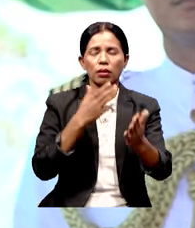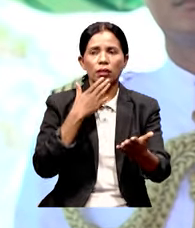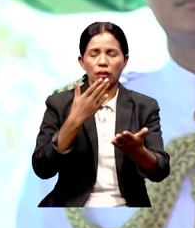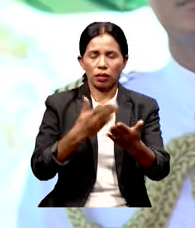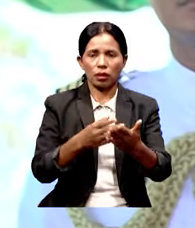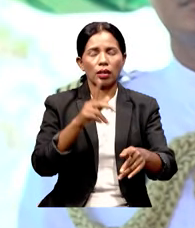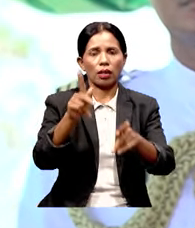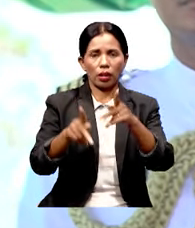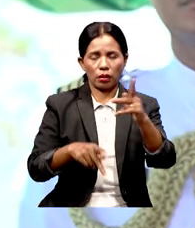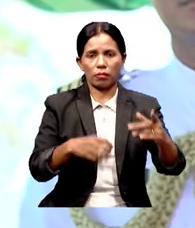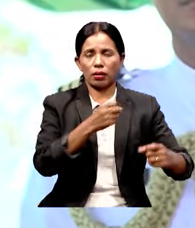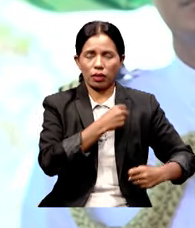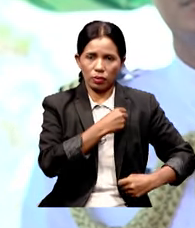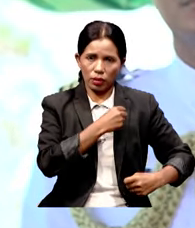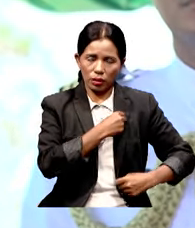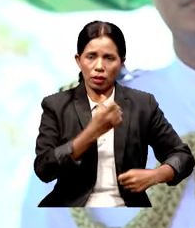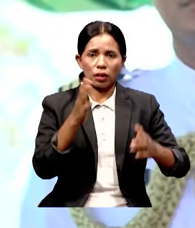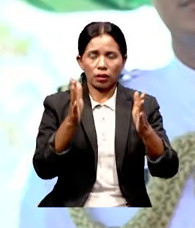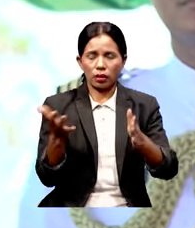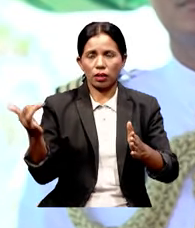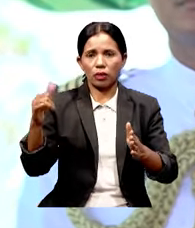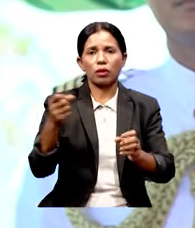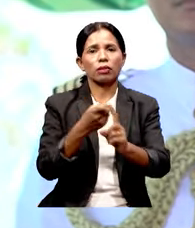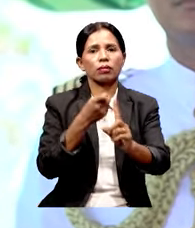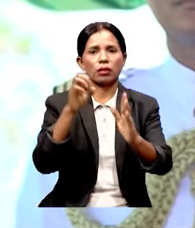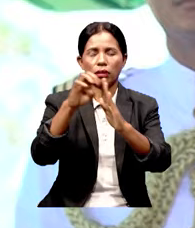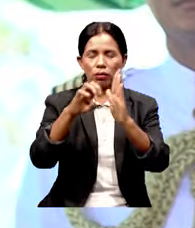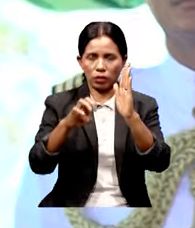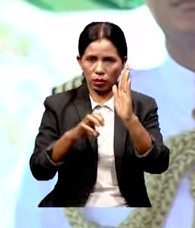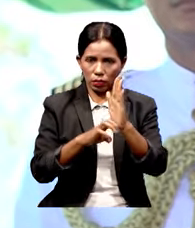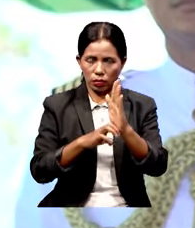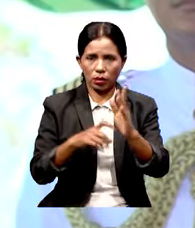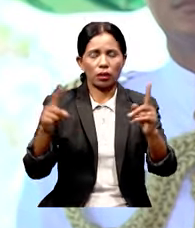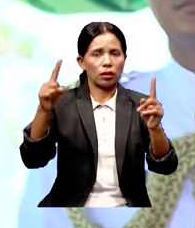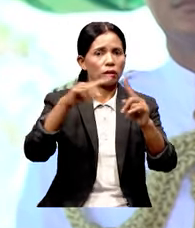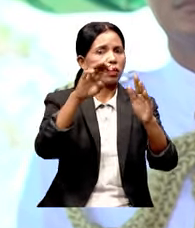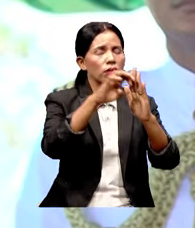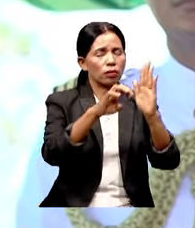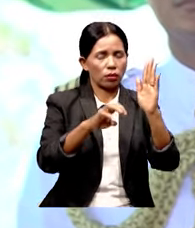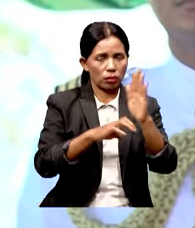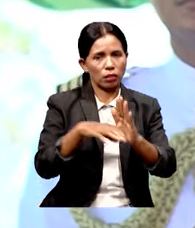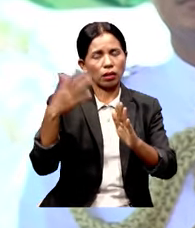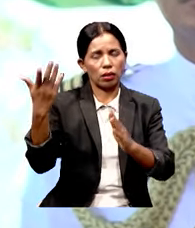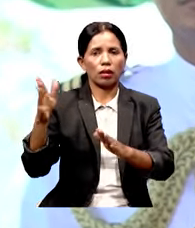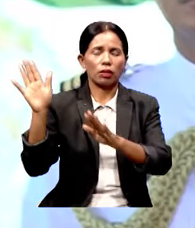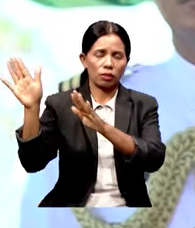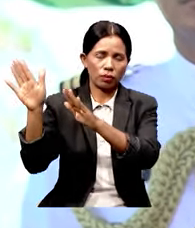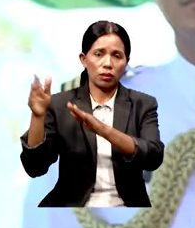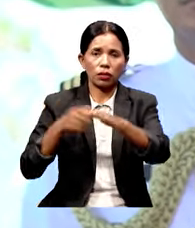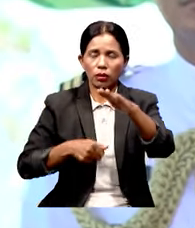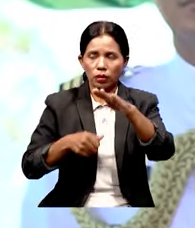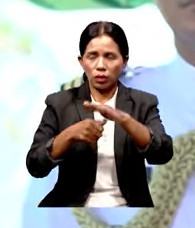Valentim Sirania, usa estrutura defensiva e tua estrutura da guerrilha para vale